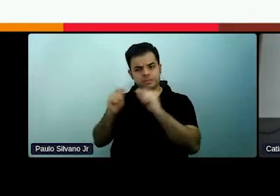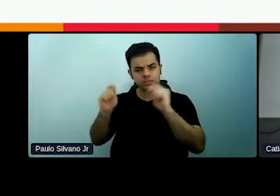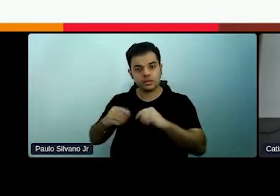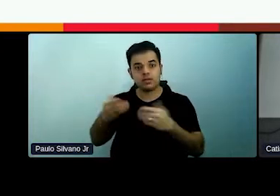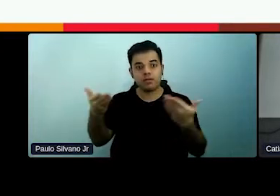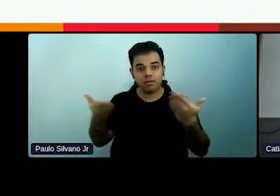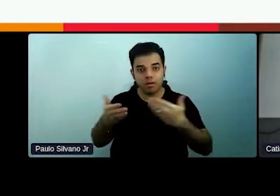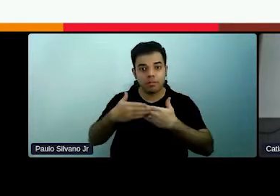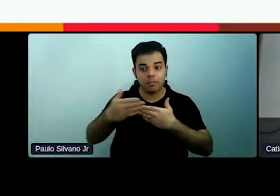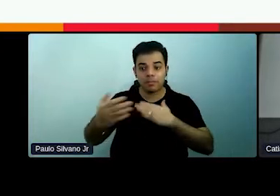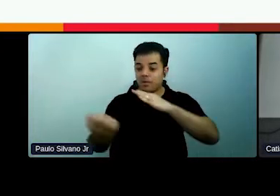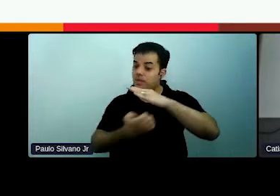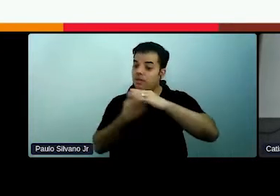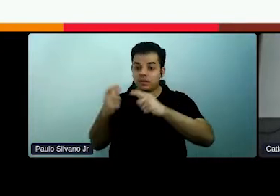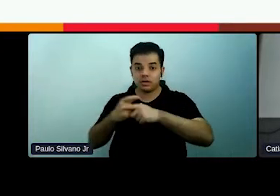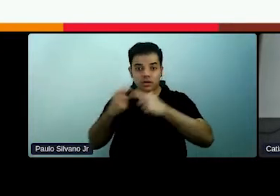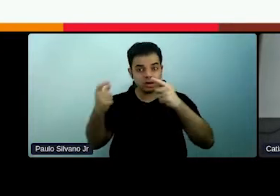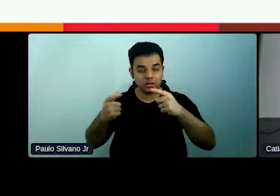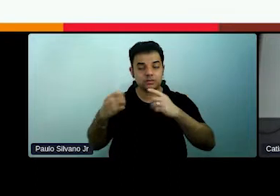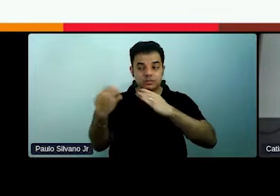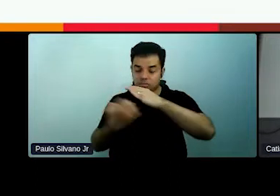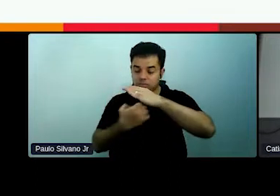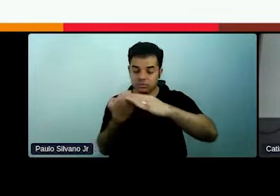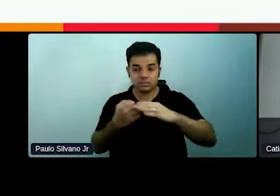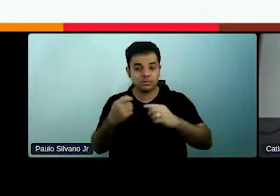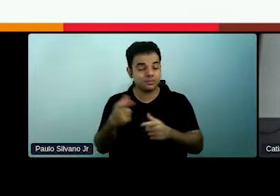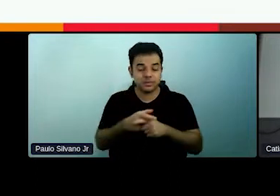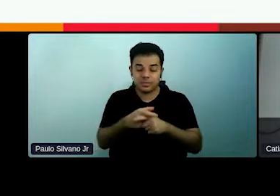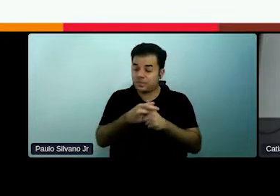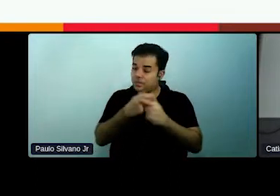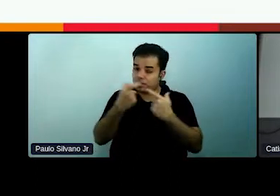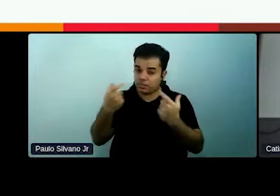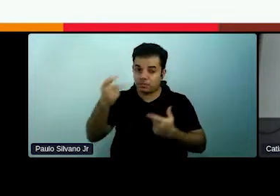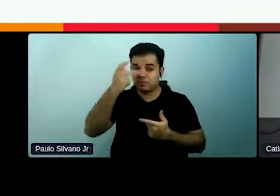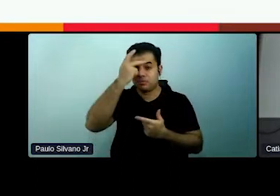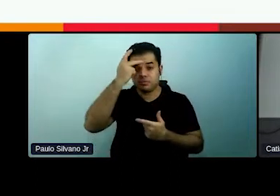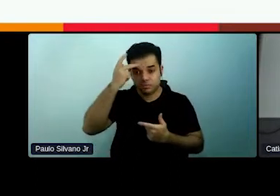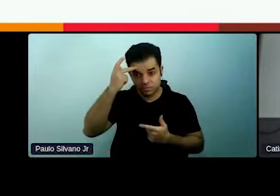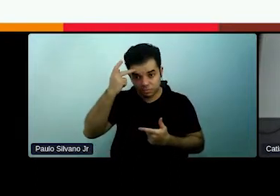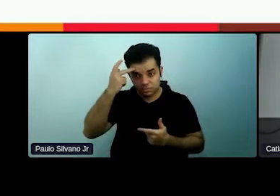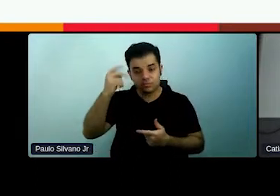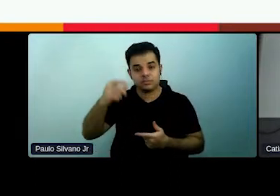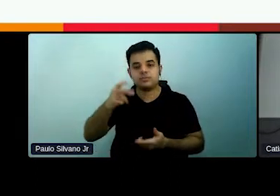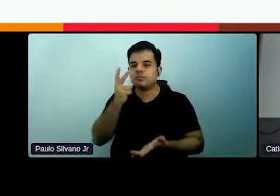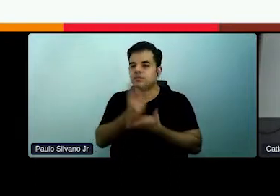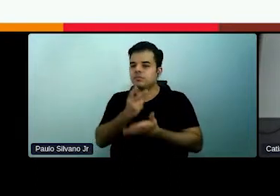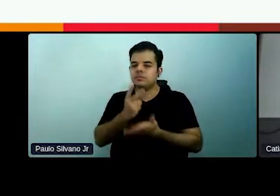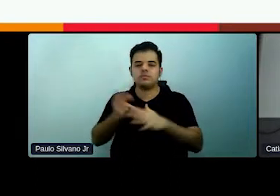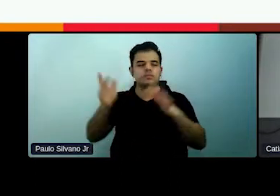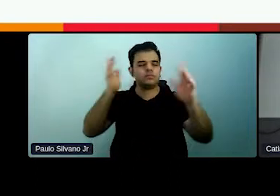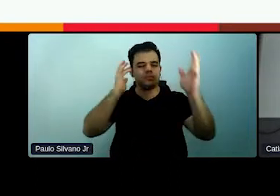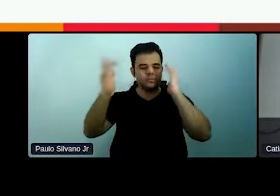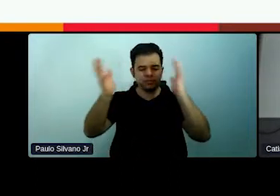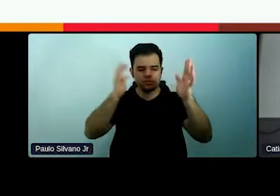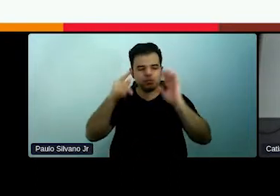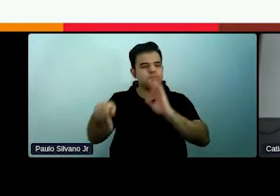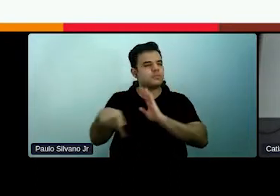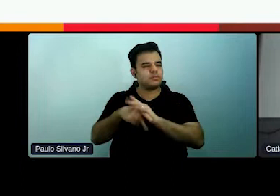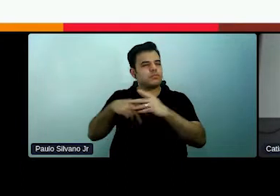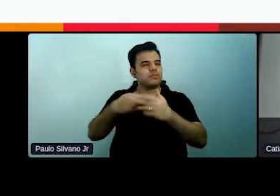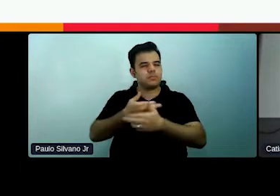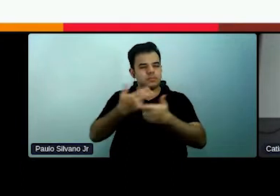explorado nas grandes corporações, porque cada vez mais, né, as pessoas estão mais conscientes, fazendo um consumo mais